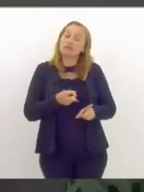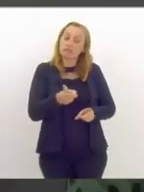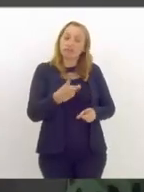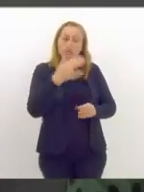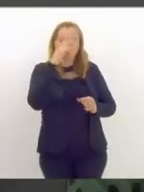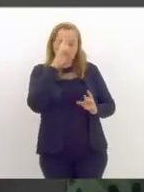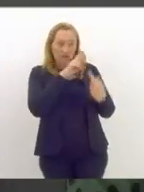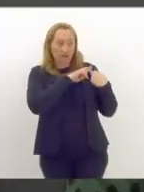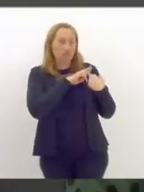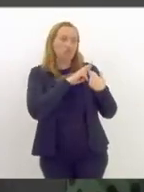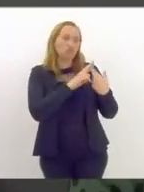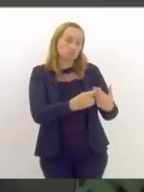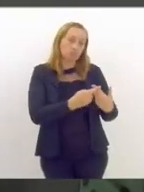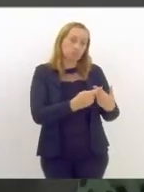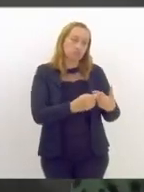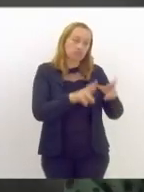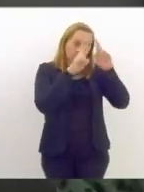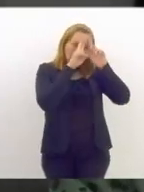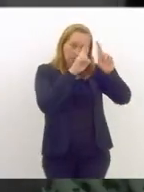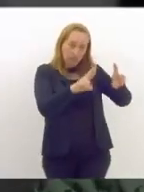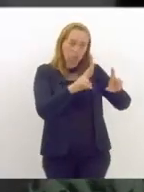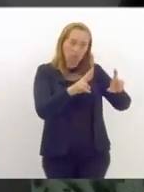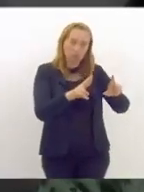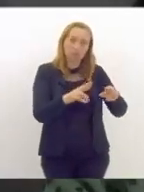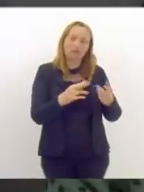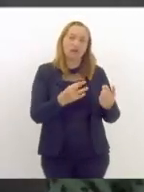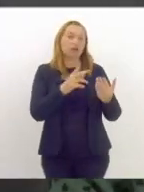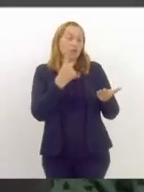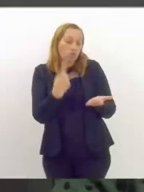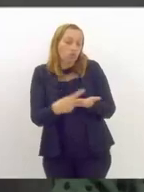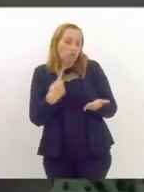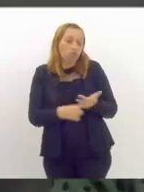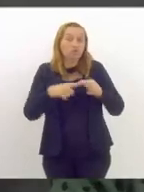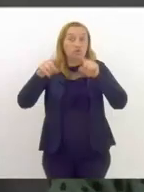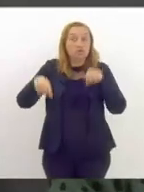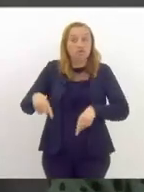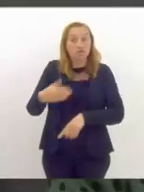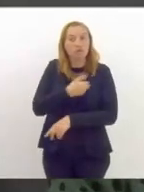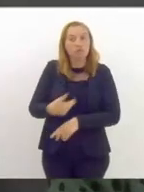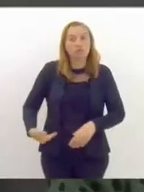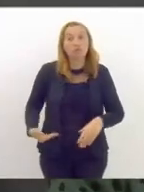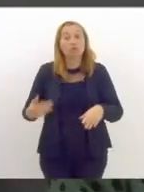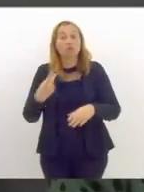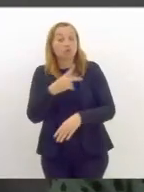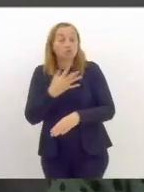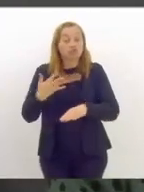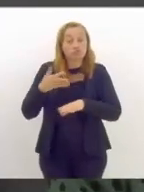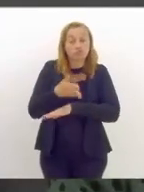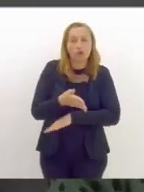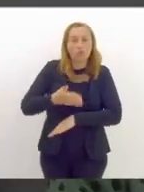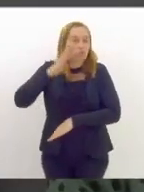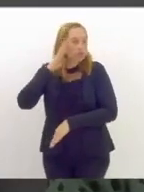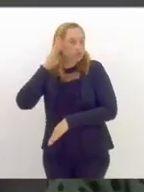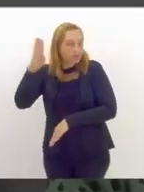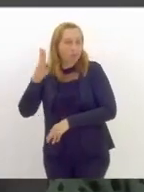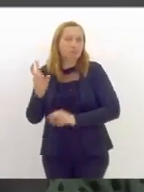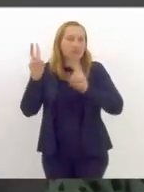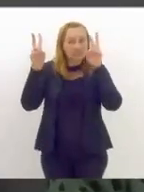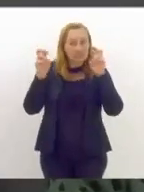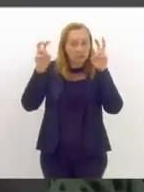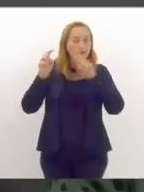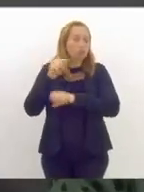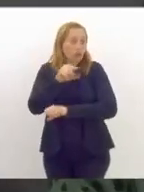de Saúde, um compromisso com o servidor público. A sua chegada foi fundamental para essa questão